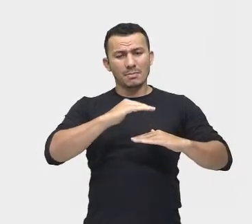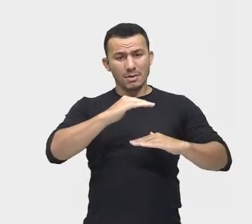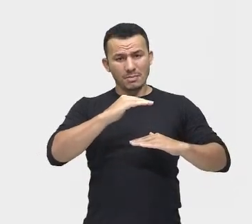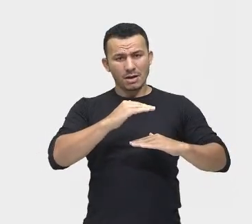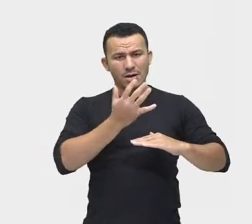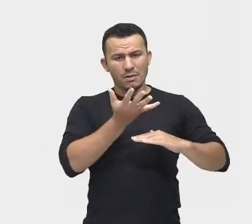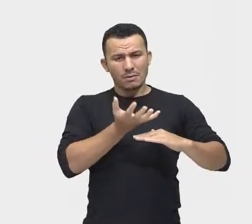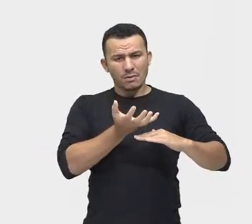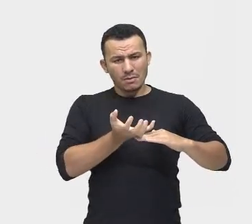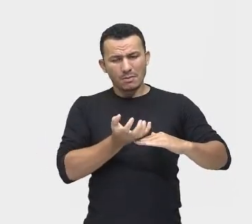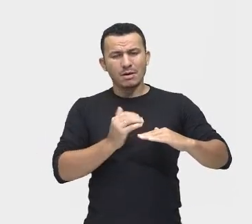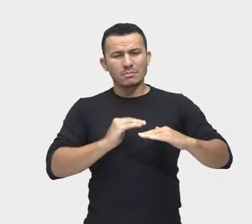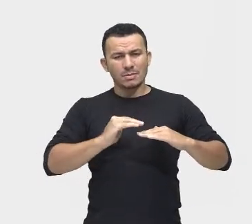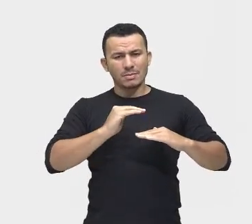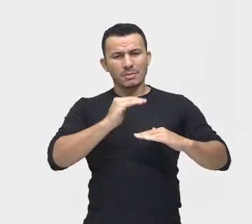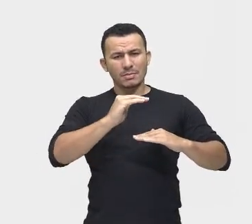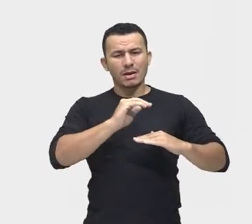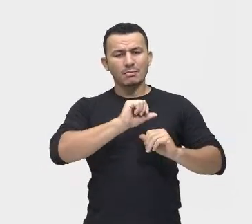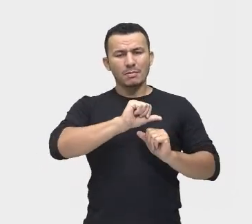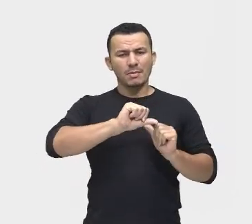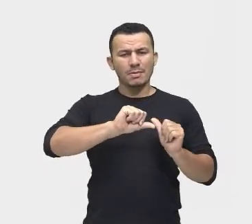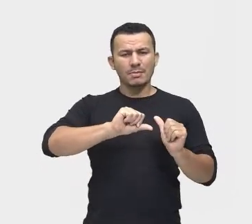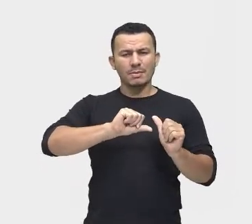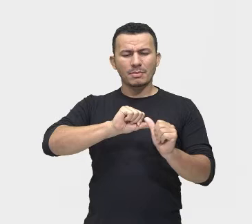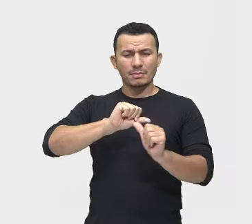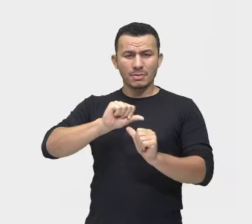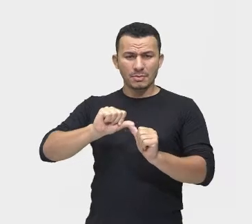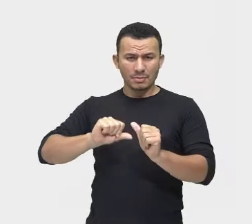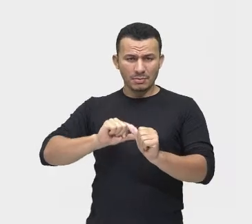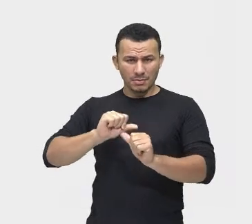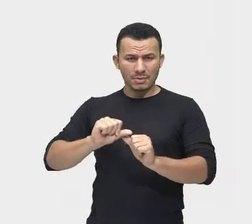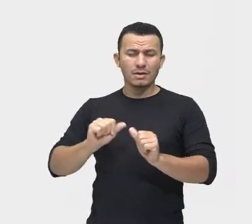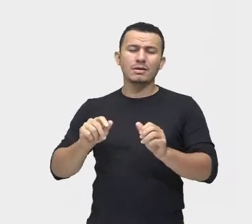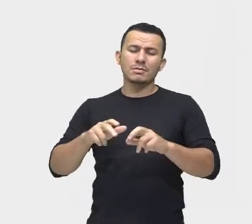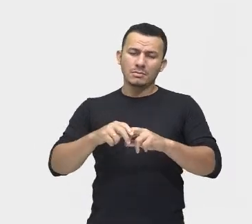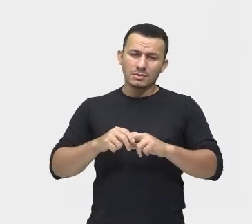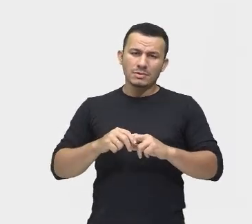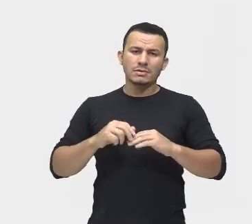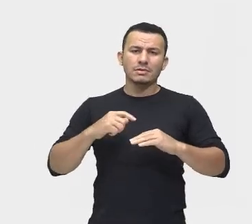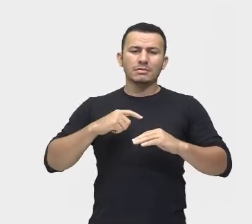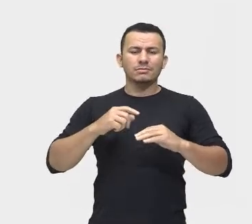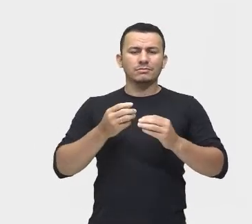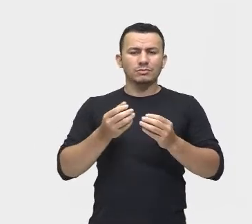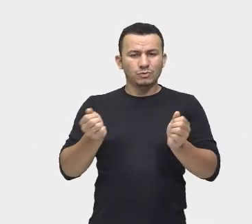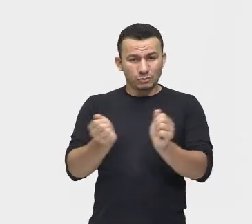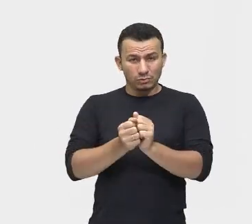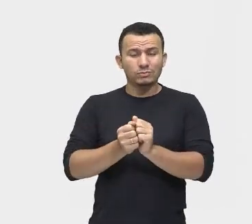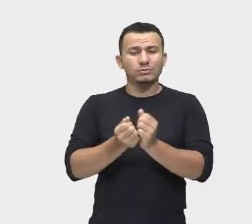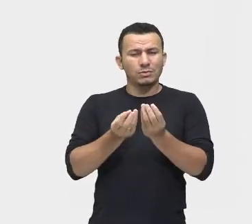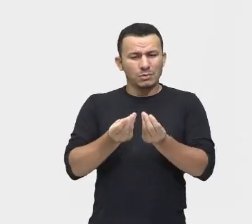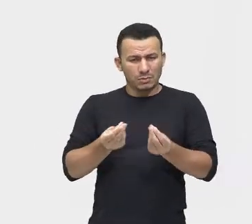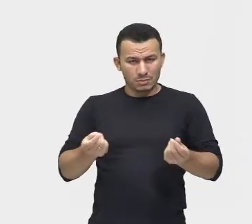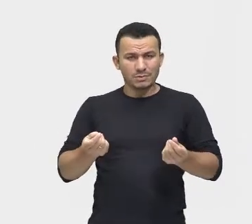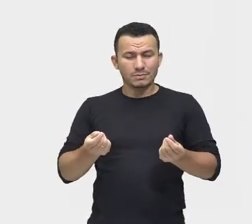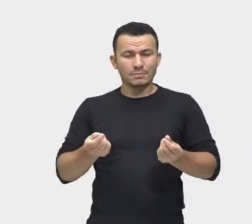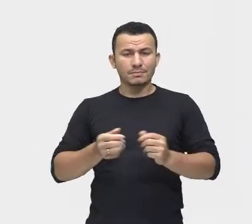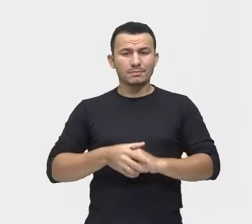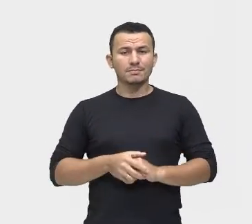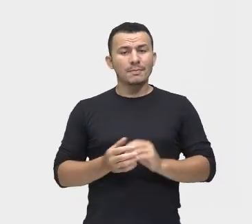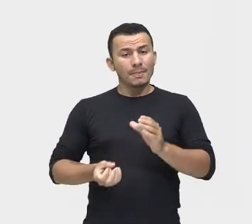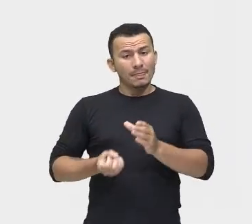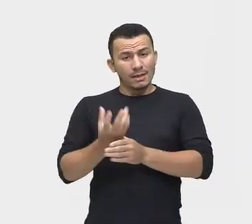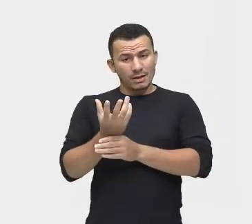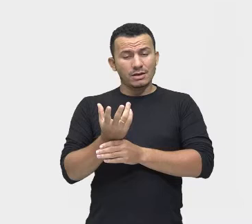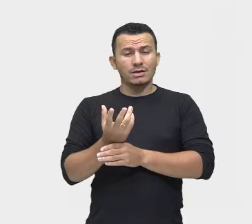Então, foram se originando camadas em cima dessa decomposição,